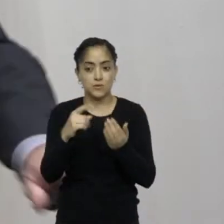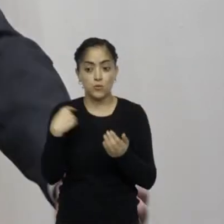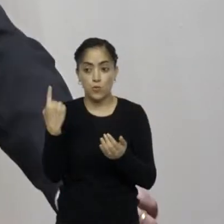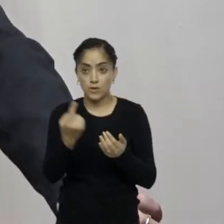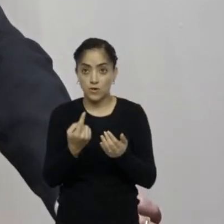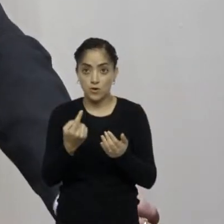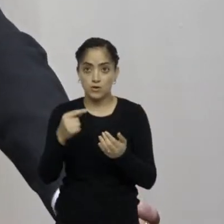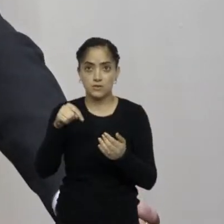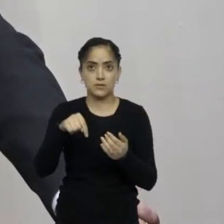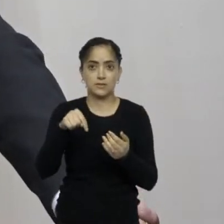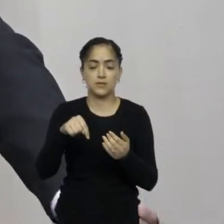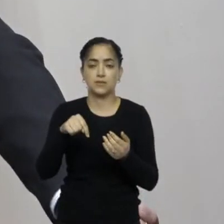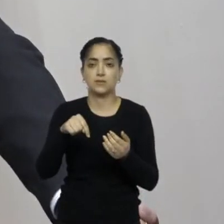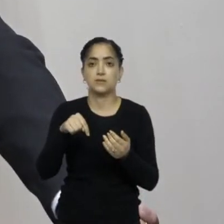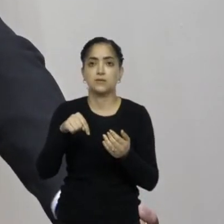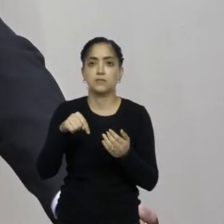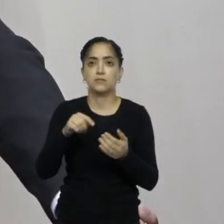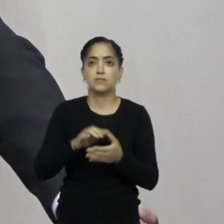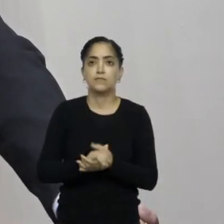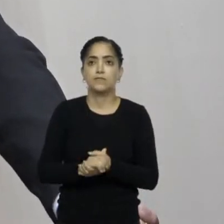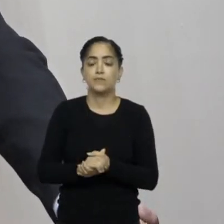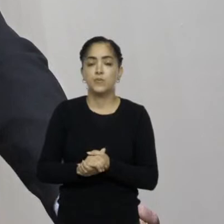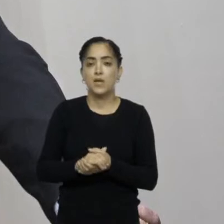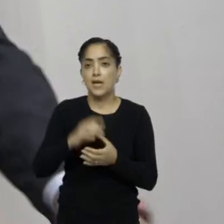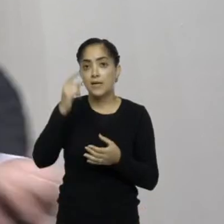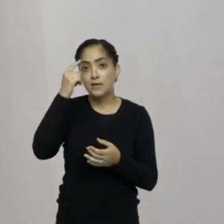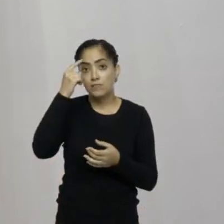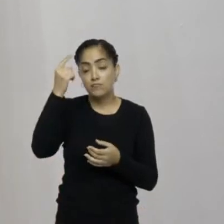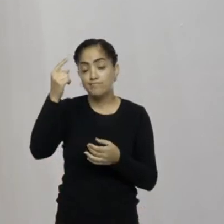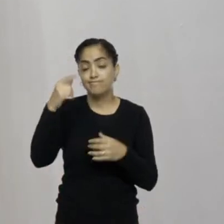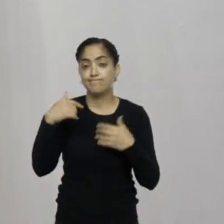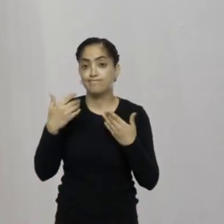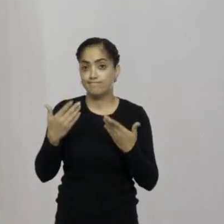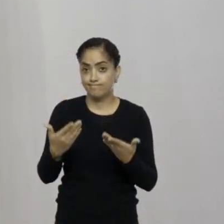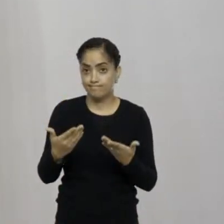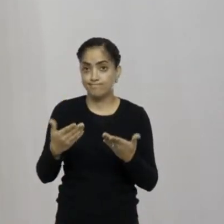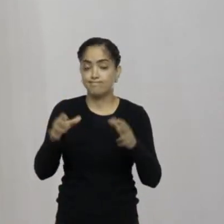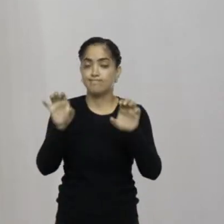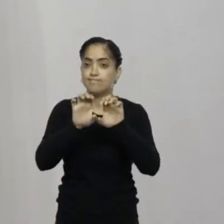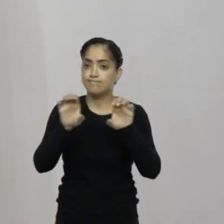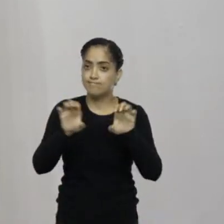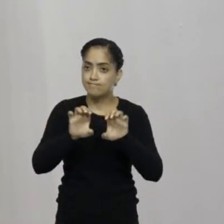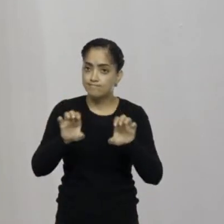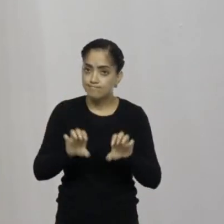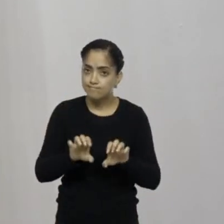Imagina se nós tivéssemos uma infraestrutura